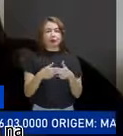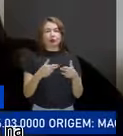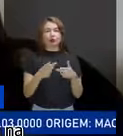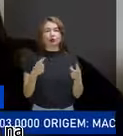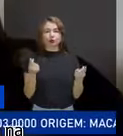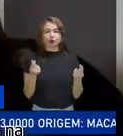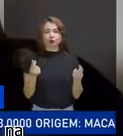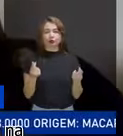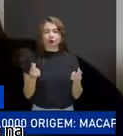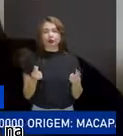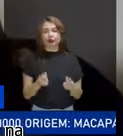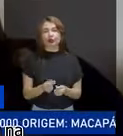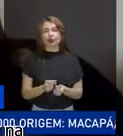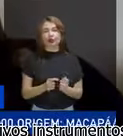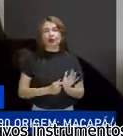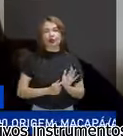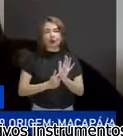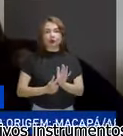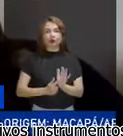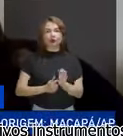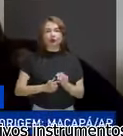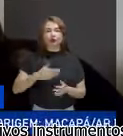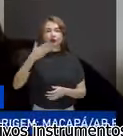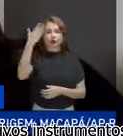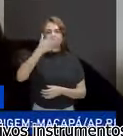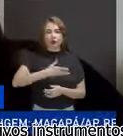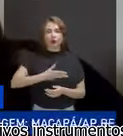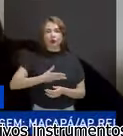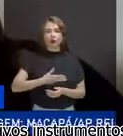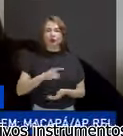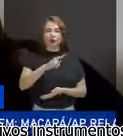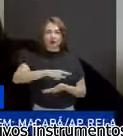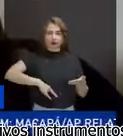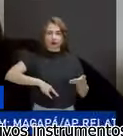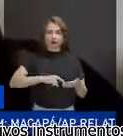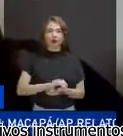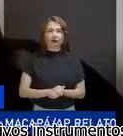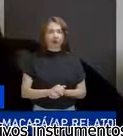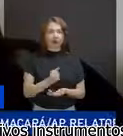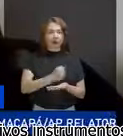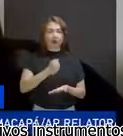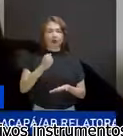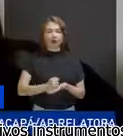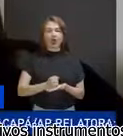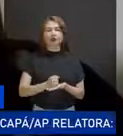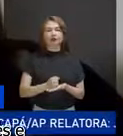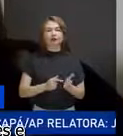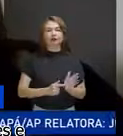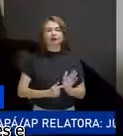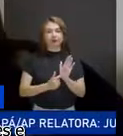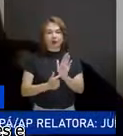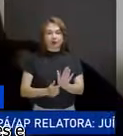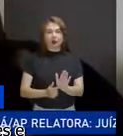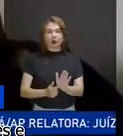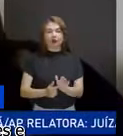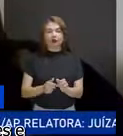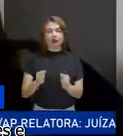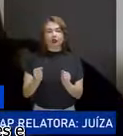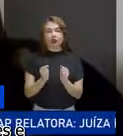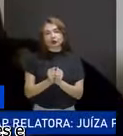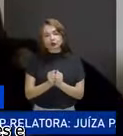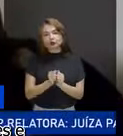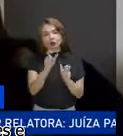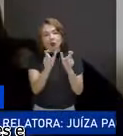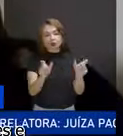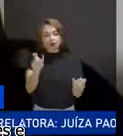na medida em que ele apresentou documentos fiscais, os respectivos instrumentos contratuais que foram firmados com os militantes